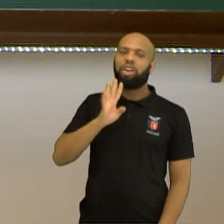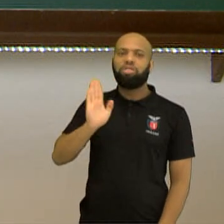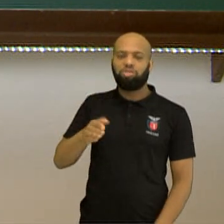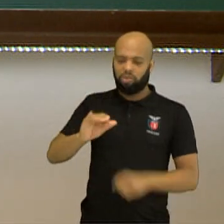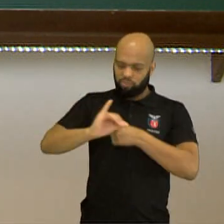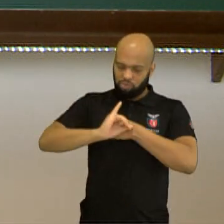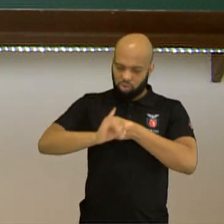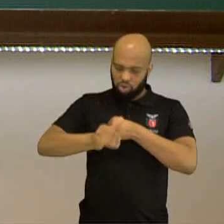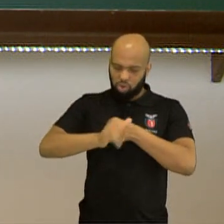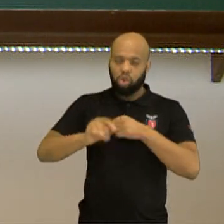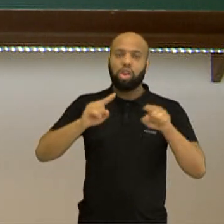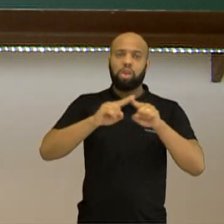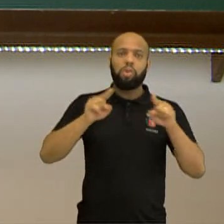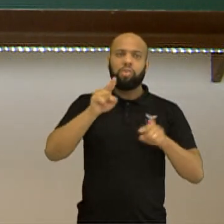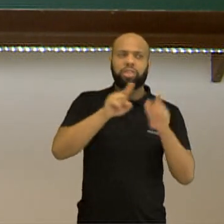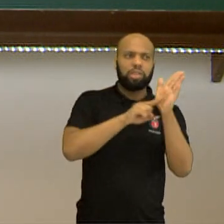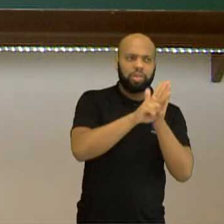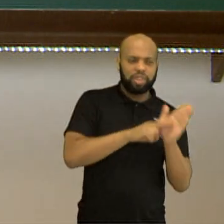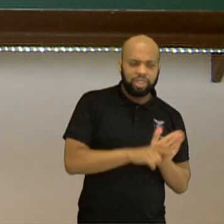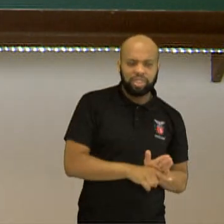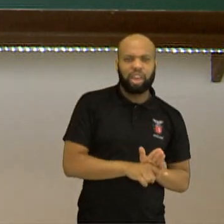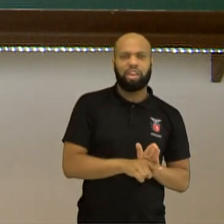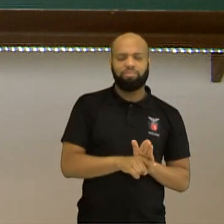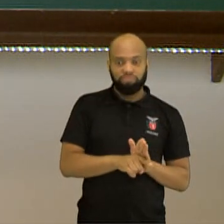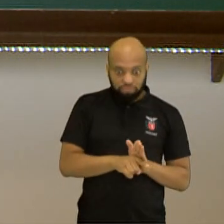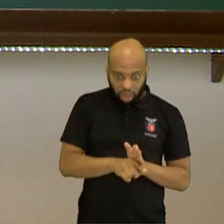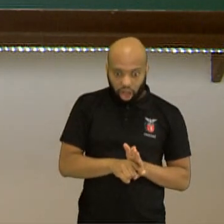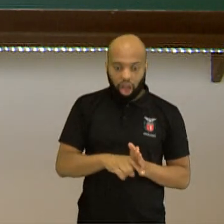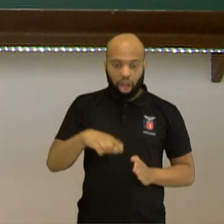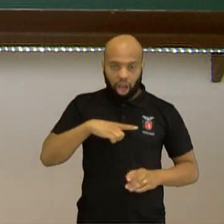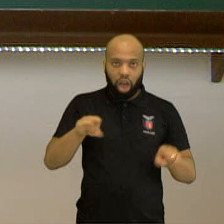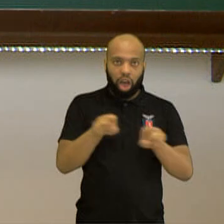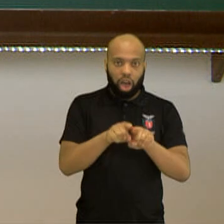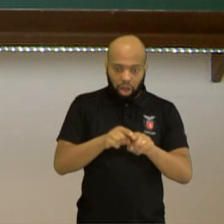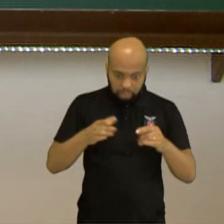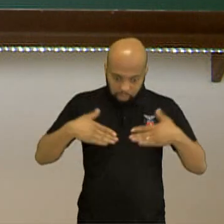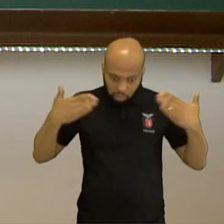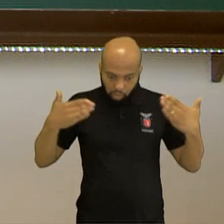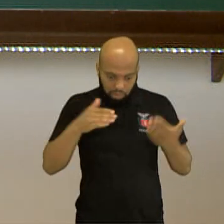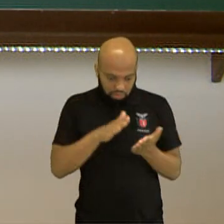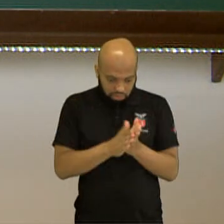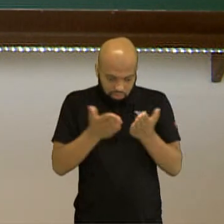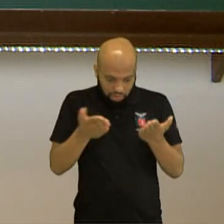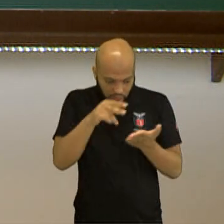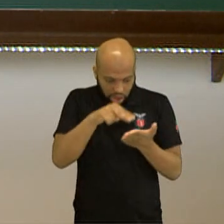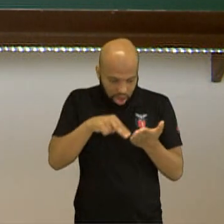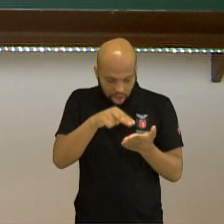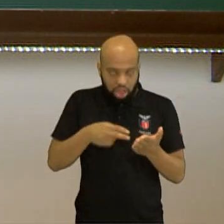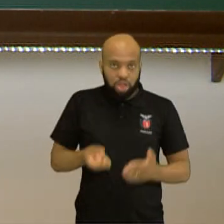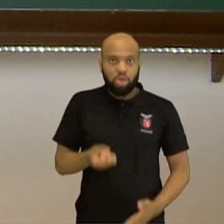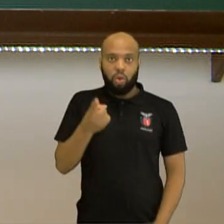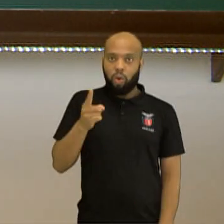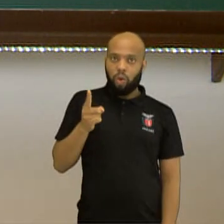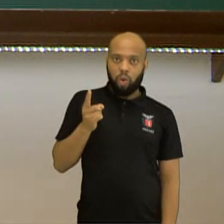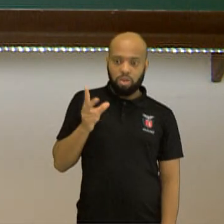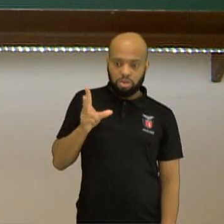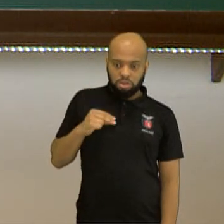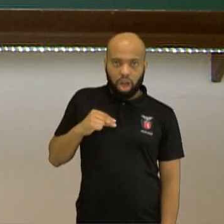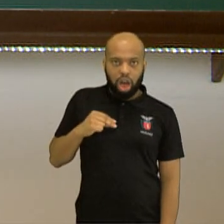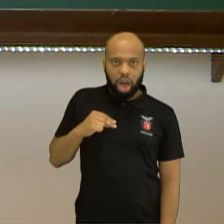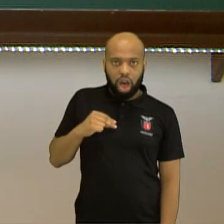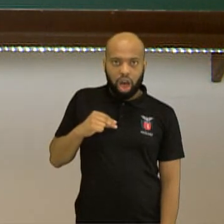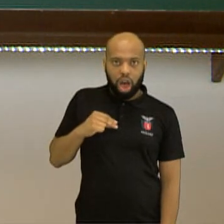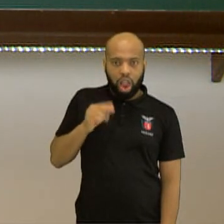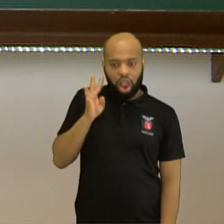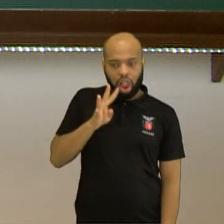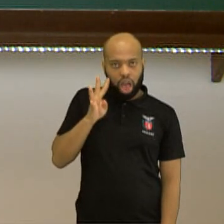você pesquisar, você se envolver nisso, né, você vai se surpreender positivamente. Quer dizer, nossa, quanta